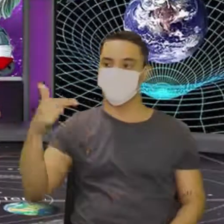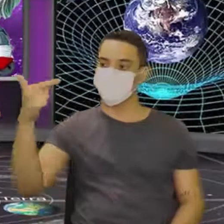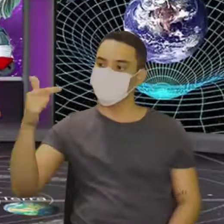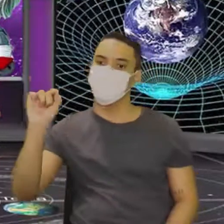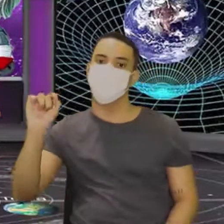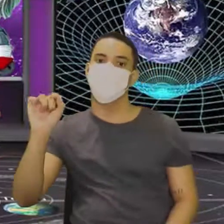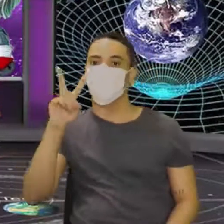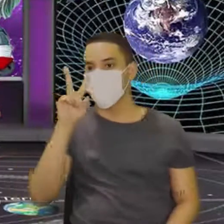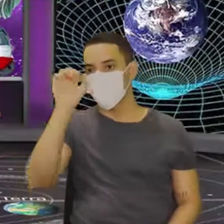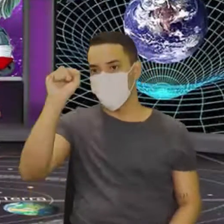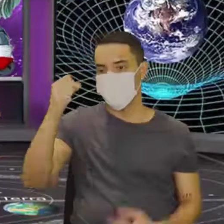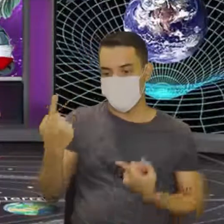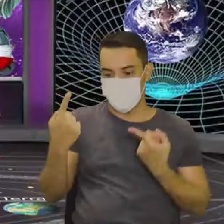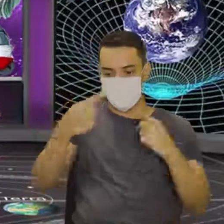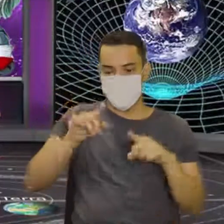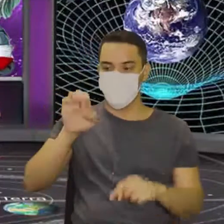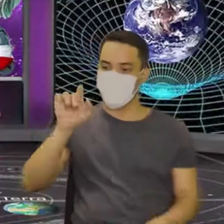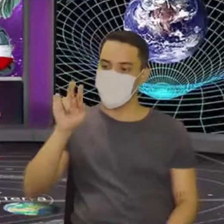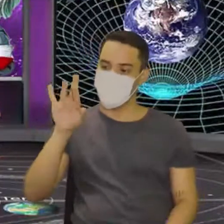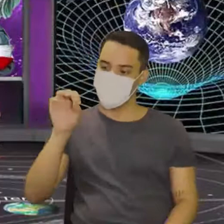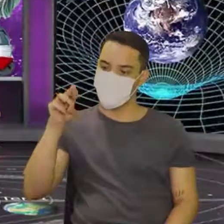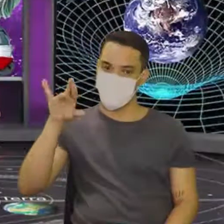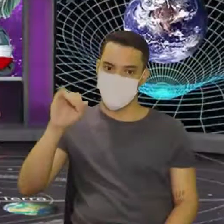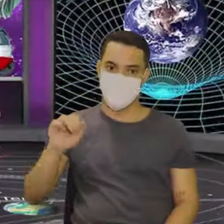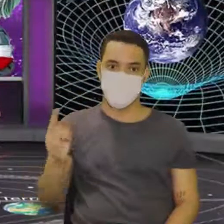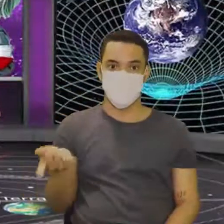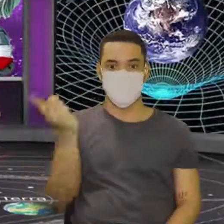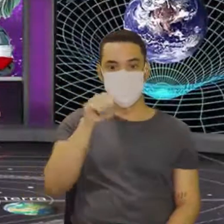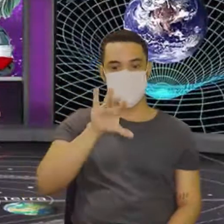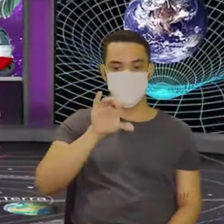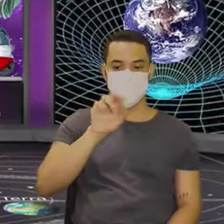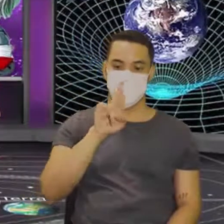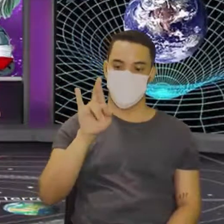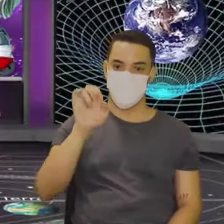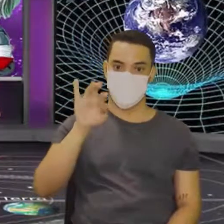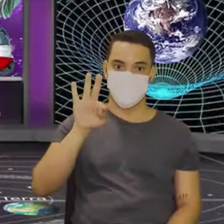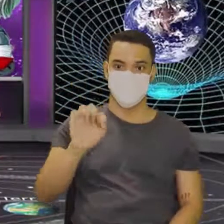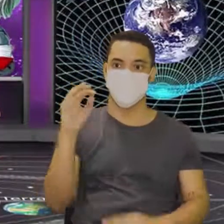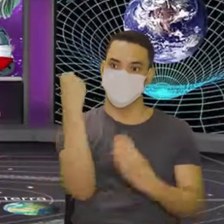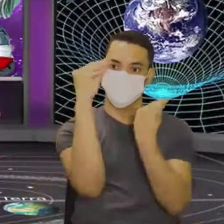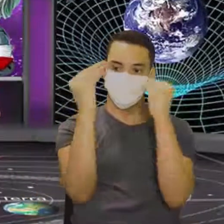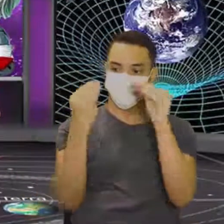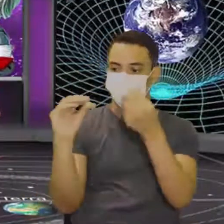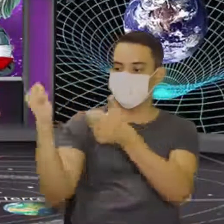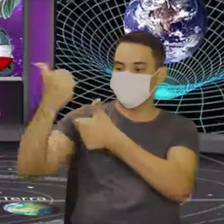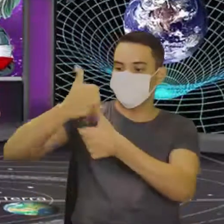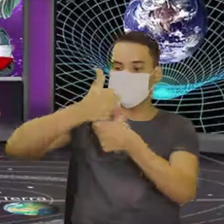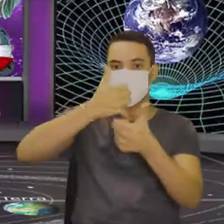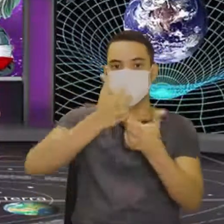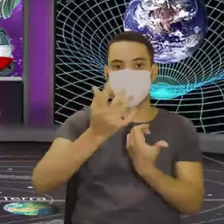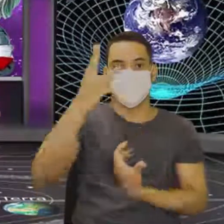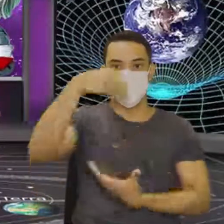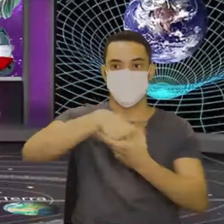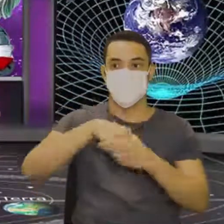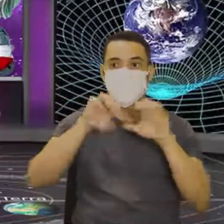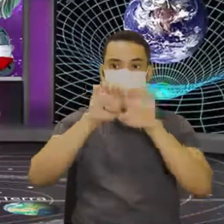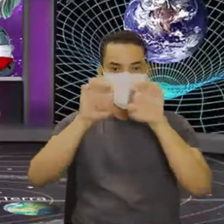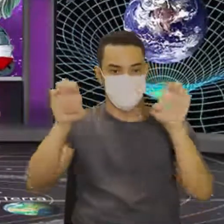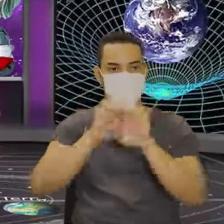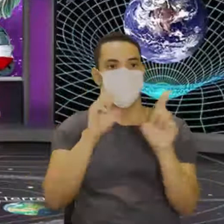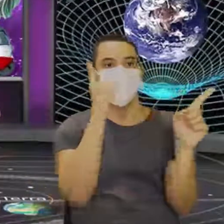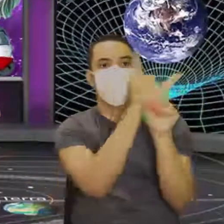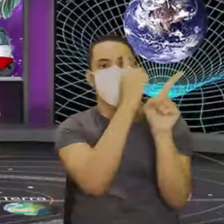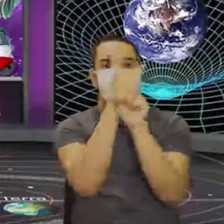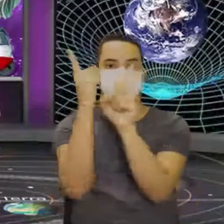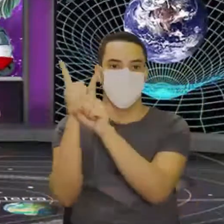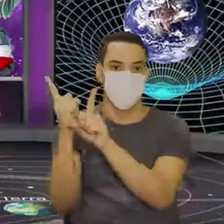é a força contra-eletromotriz, aqui é a corrente. Aí, jogando ali na nossa equação, a gente acha o dado que estava faltando, que é a